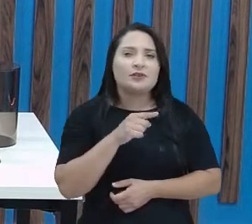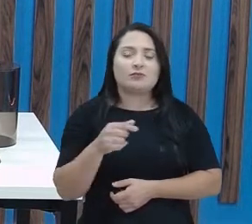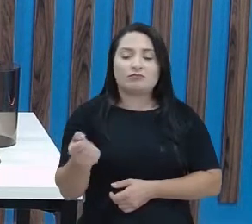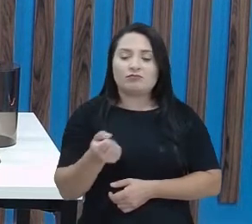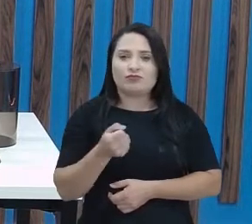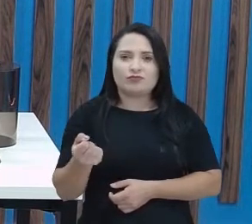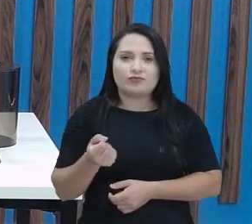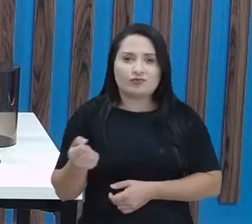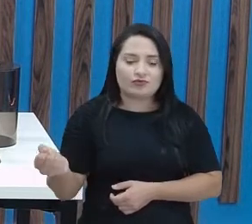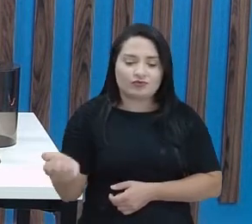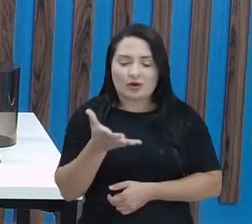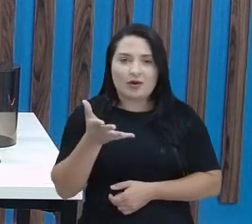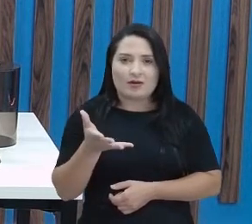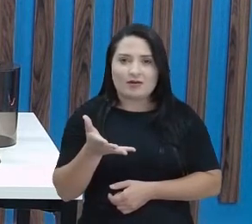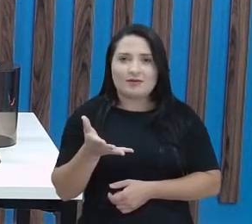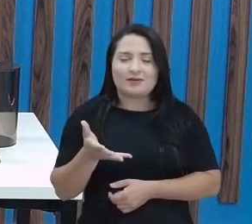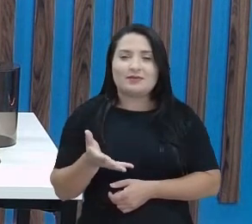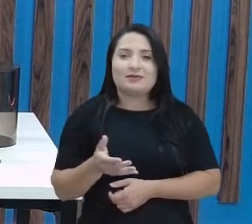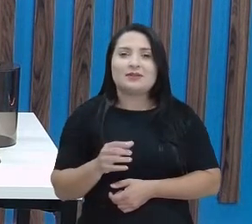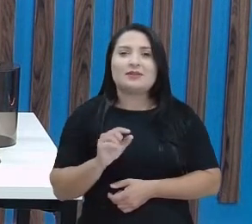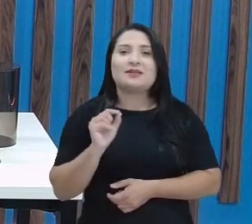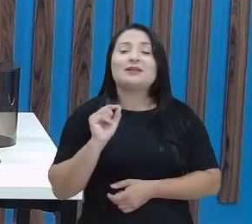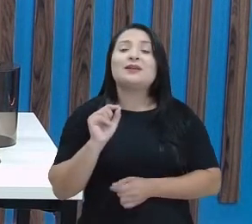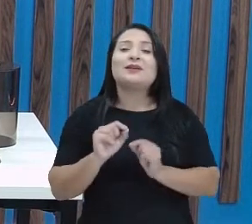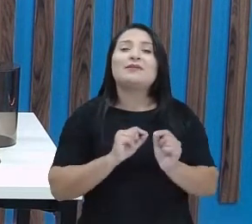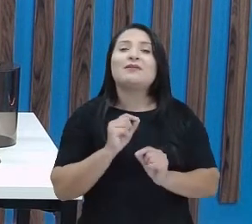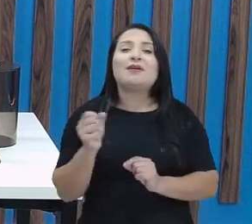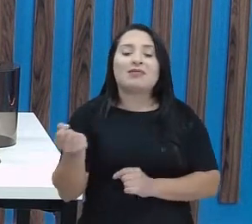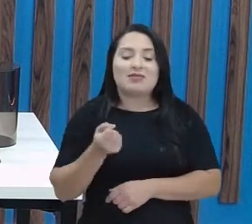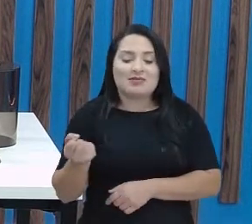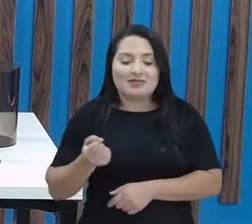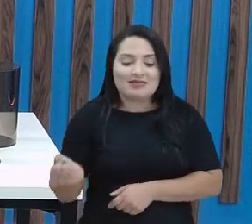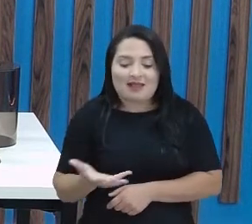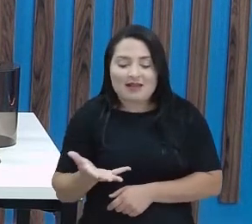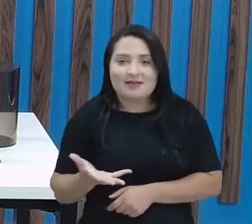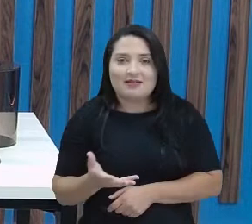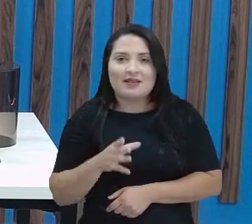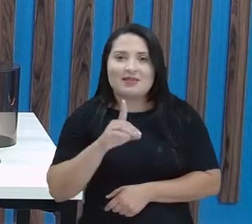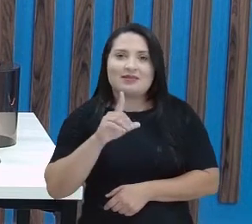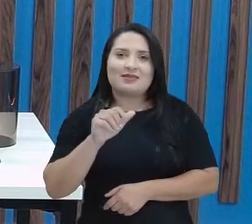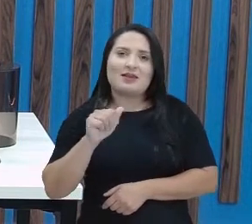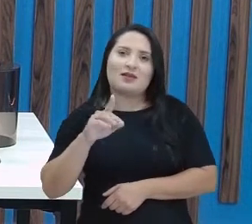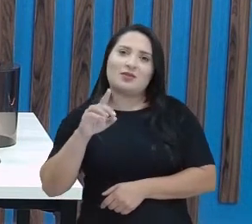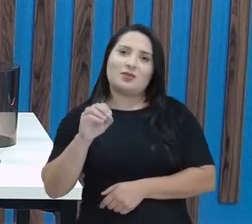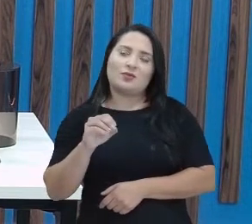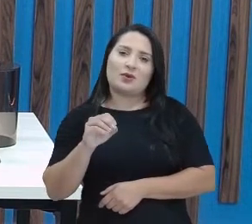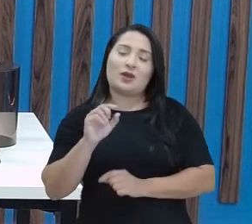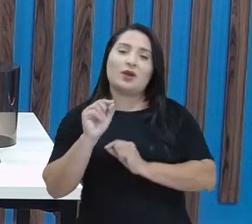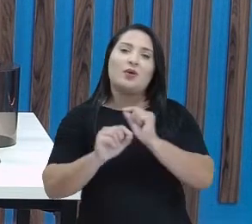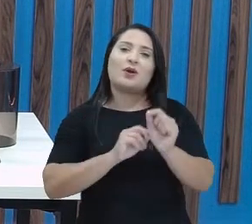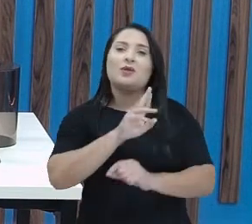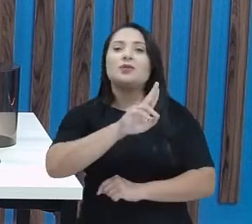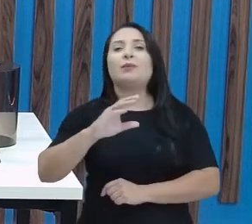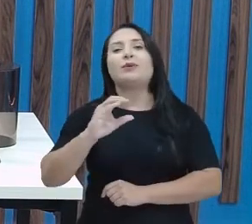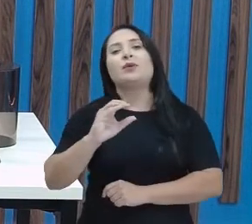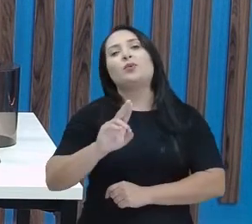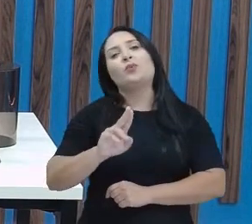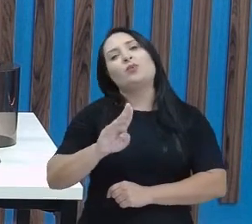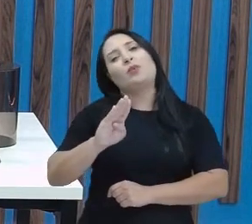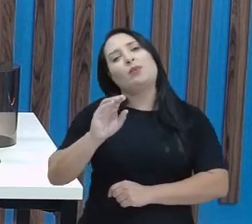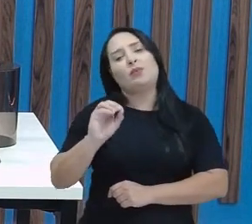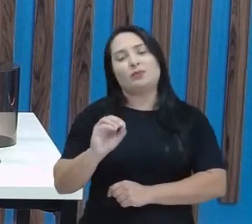jogam jogos de tabuleiro que tem um dado. Então, é o formato de um cubo.